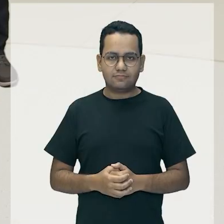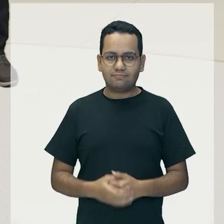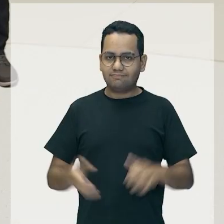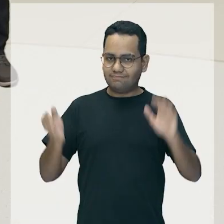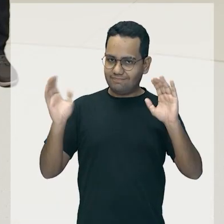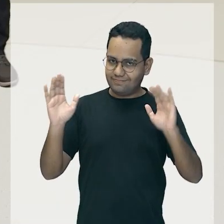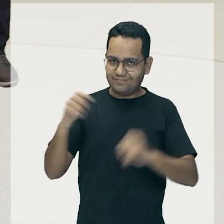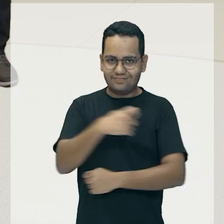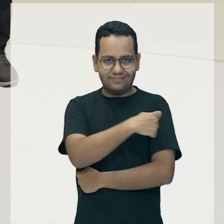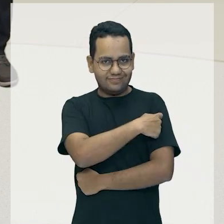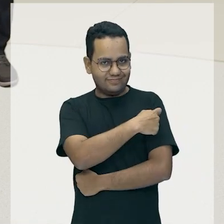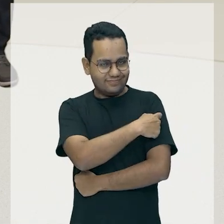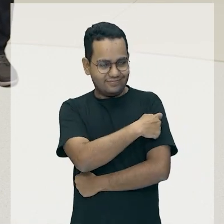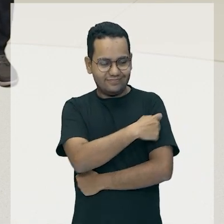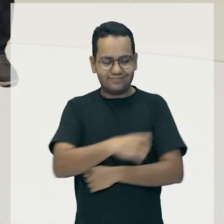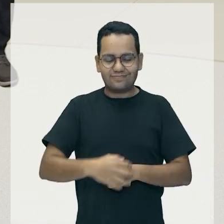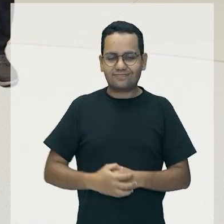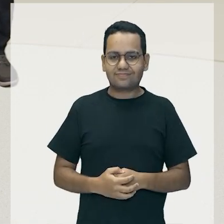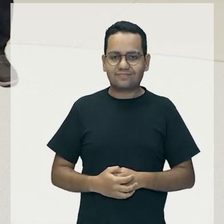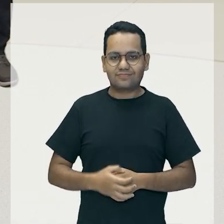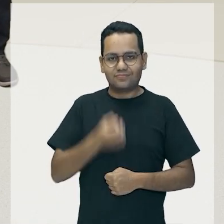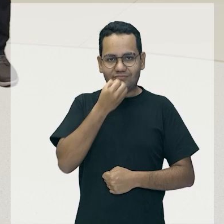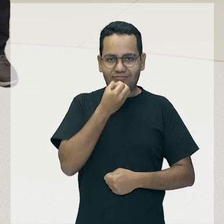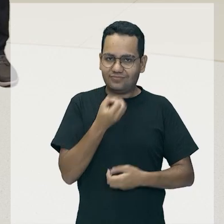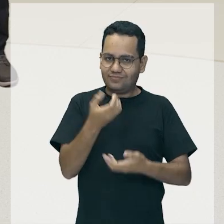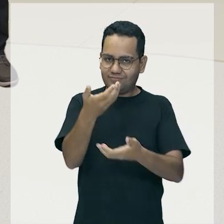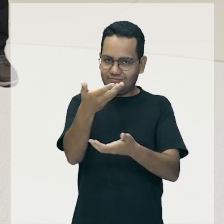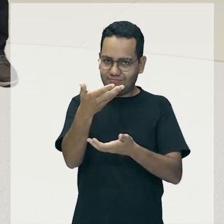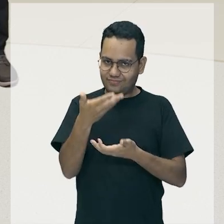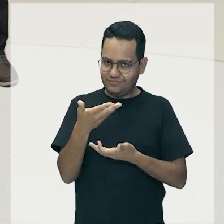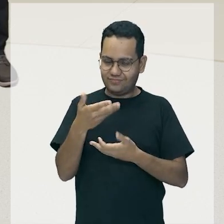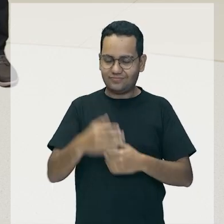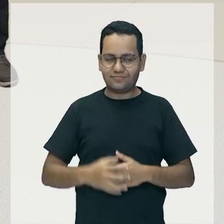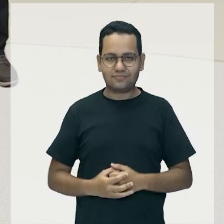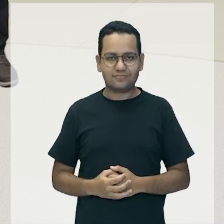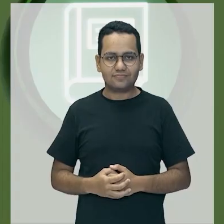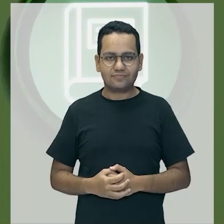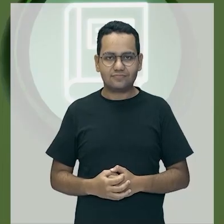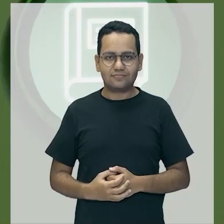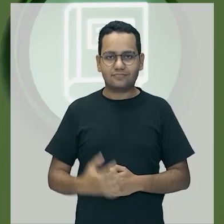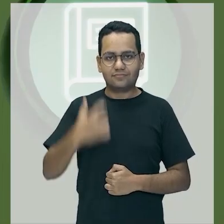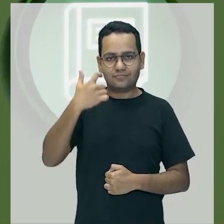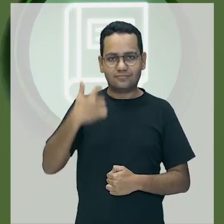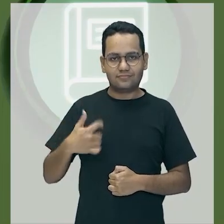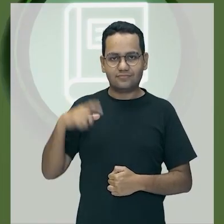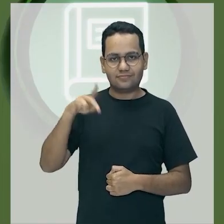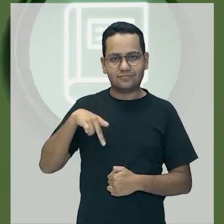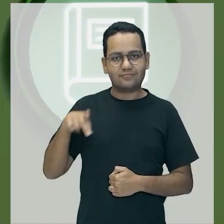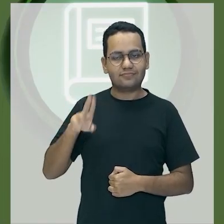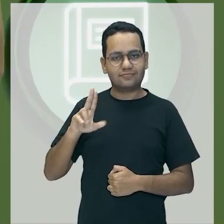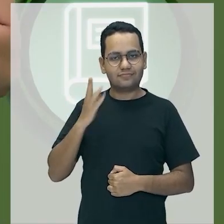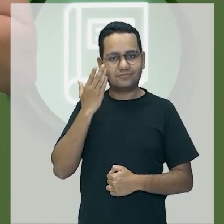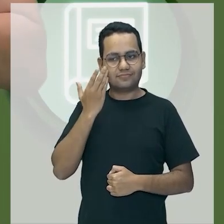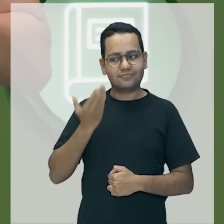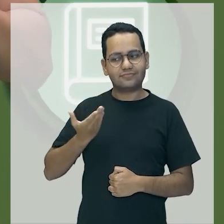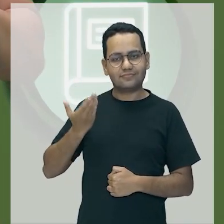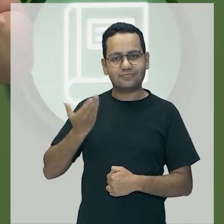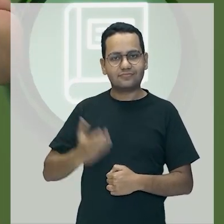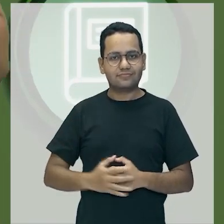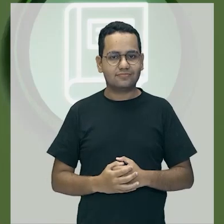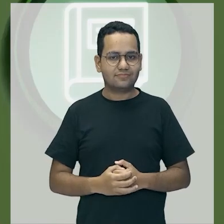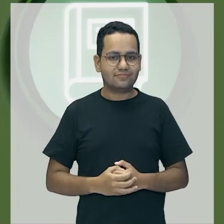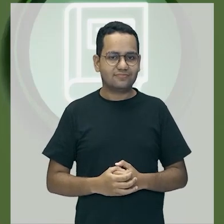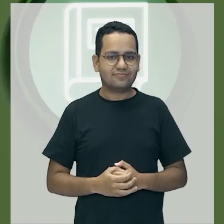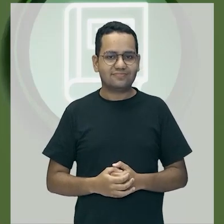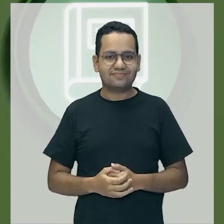Olá, queridos alunos e queridas alunas, sejam todos muito bem-vindos. Eu sou o professor Marcos Kelvin, o